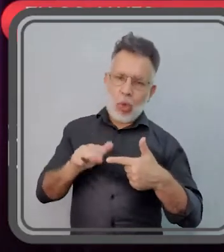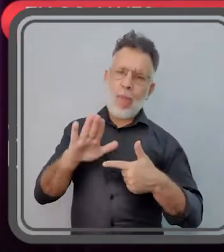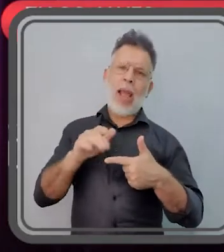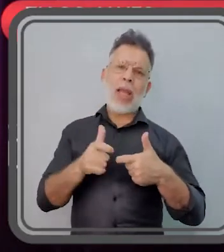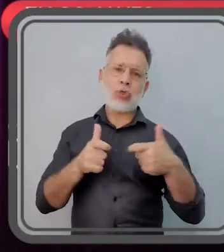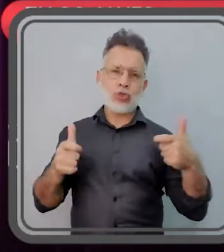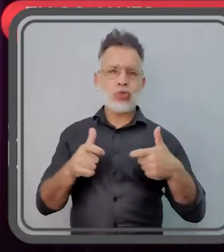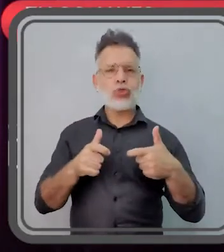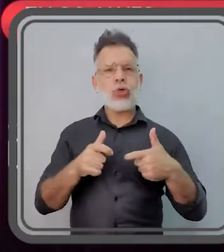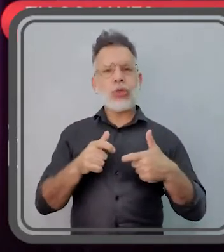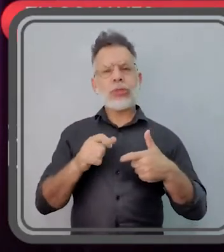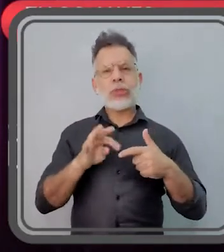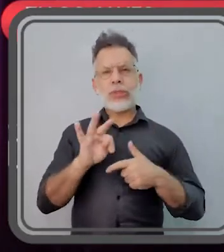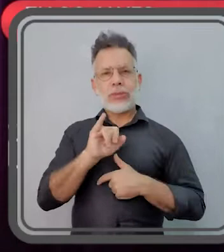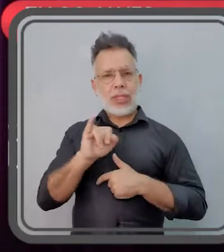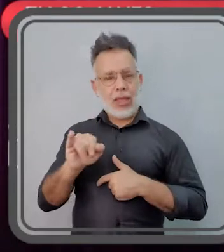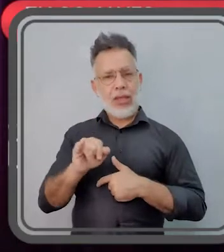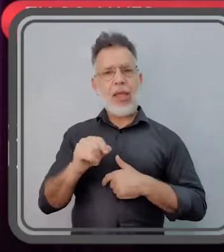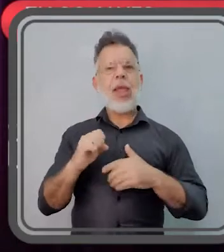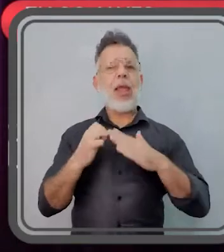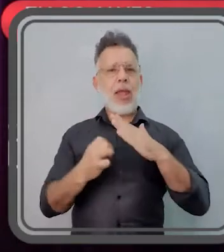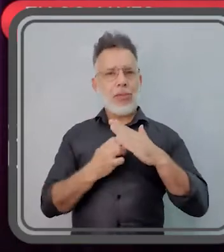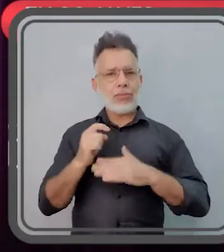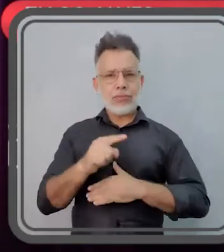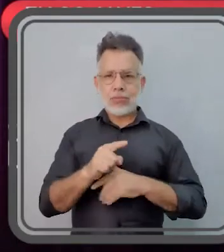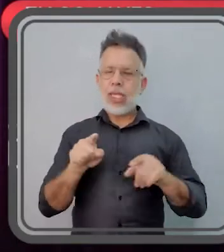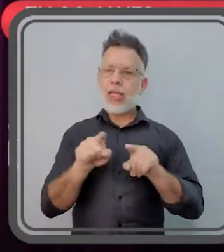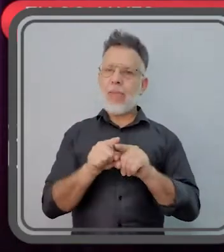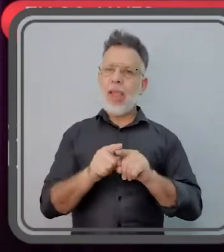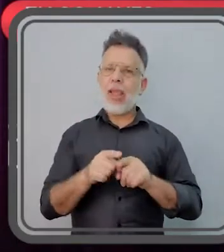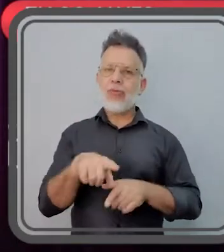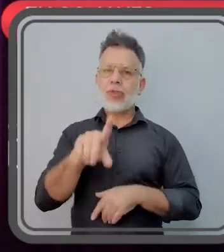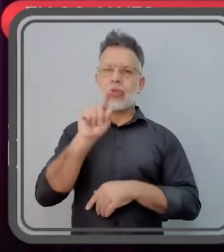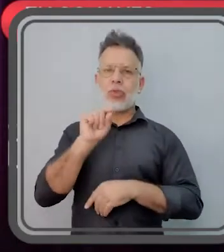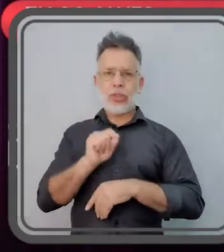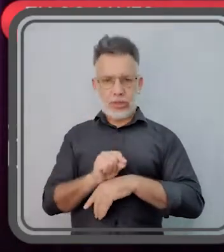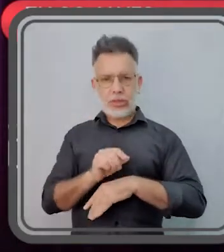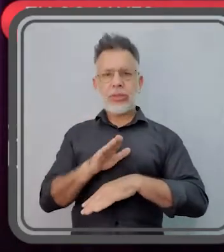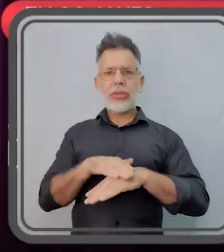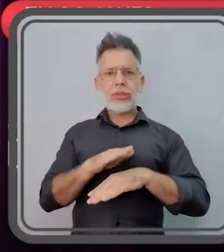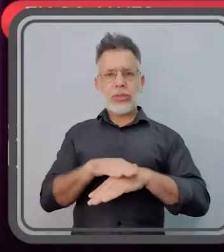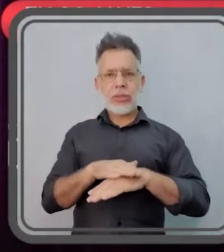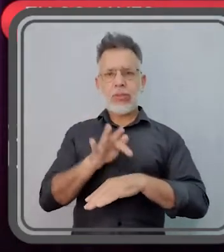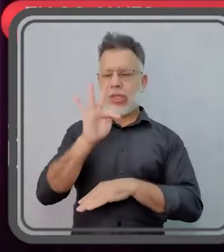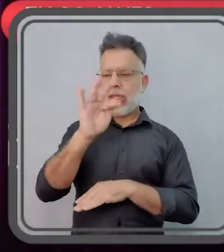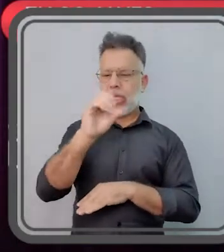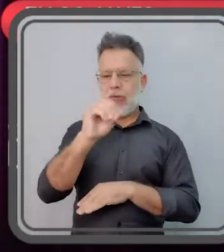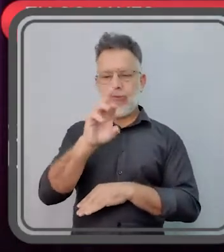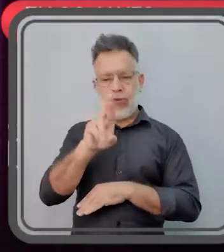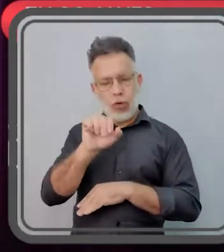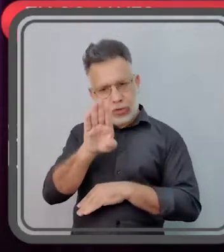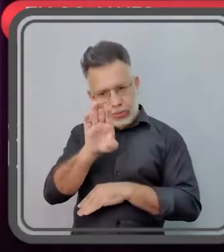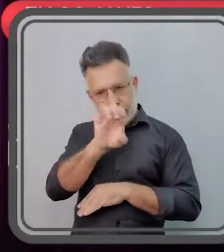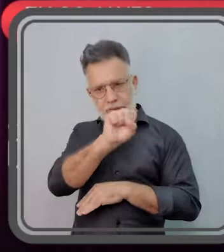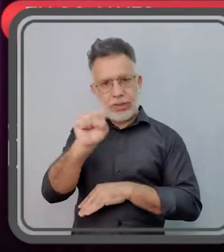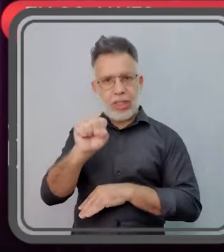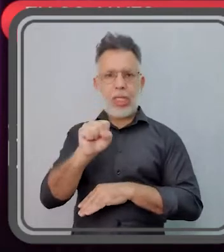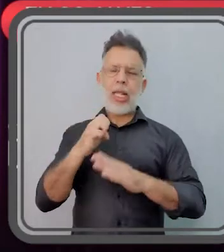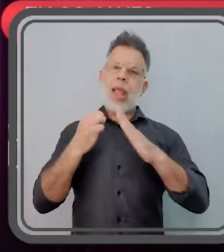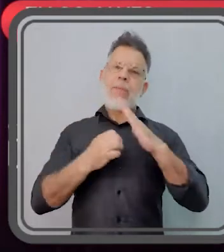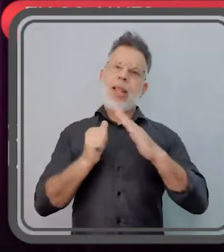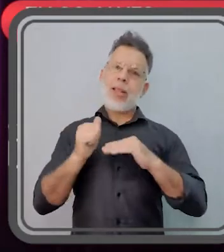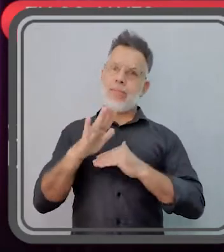do TI. E é reconhecido pela Forbes como uma das maiores empresas mais inovadoras do mundo.